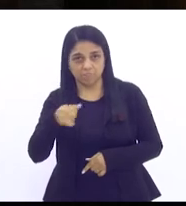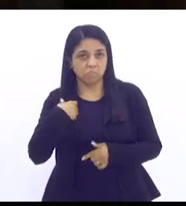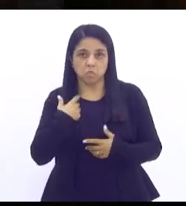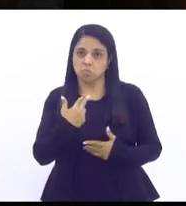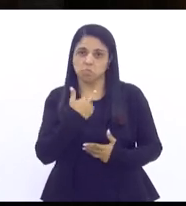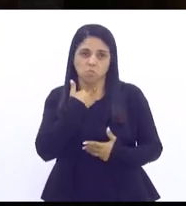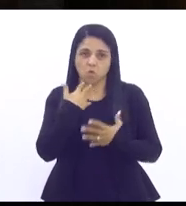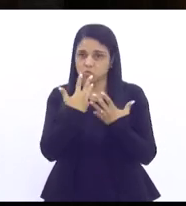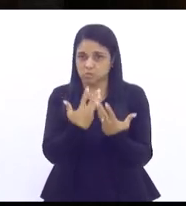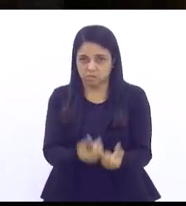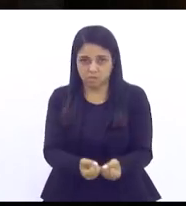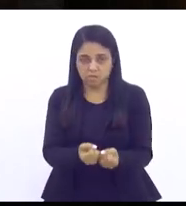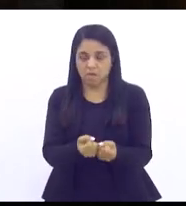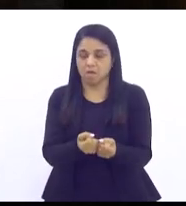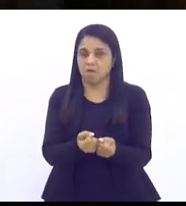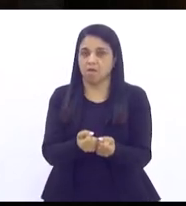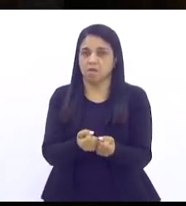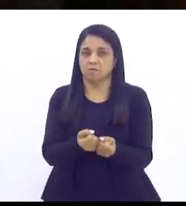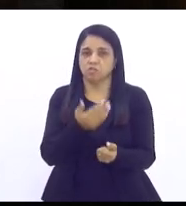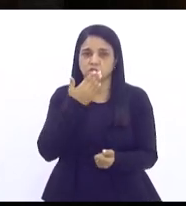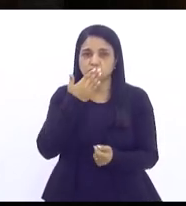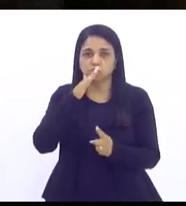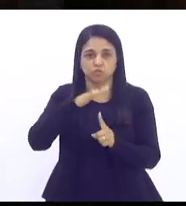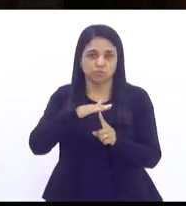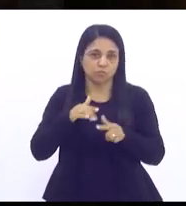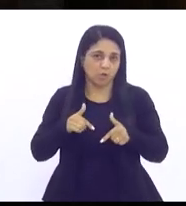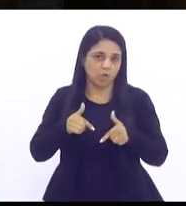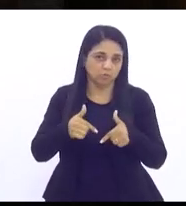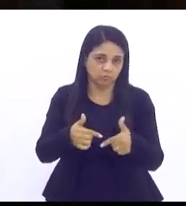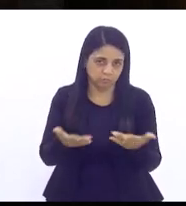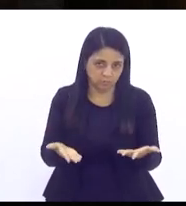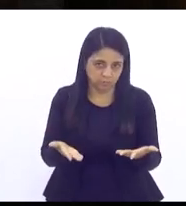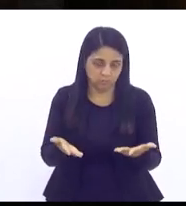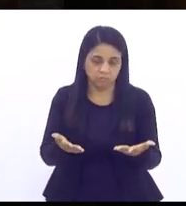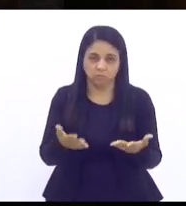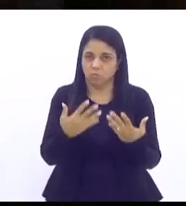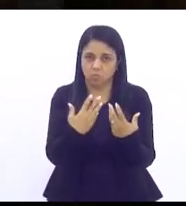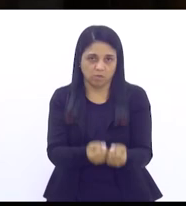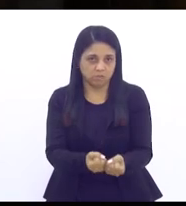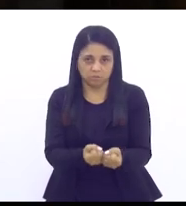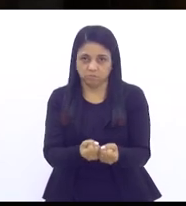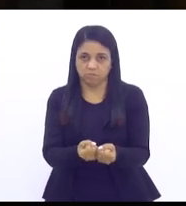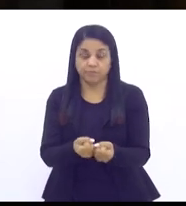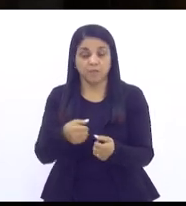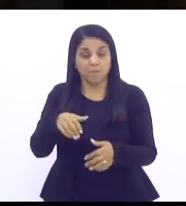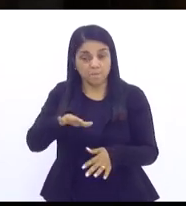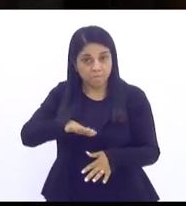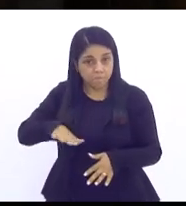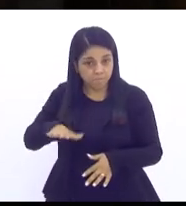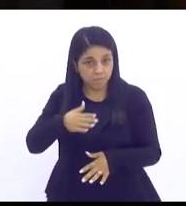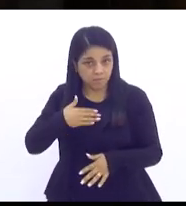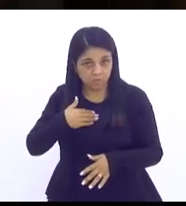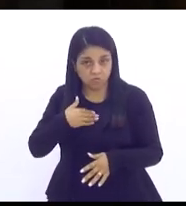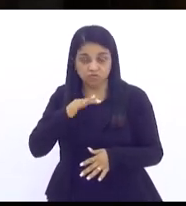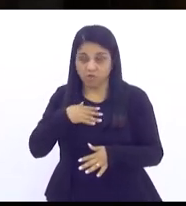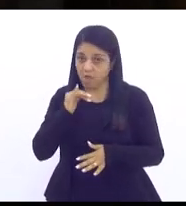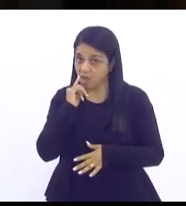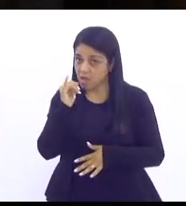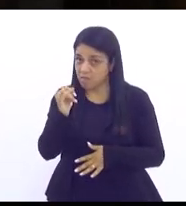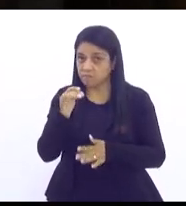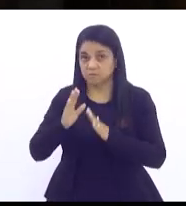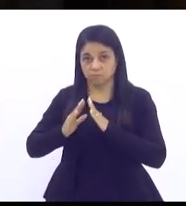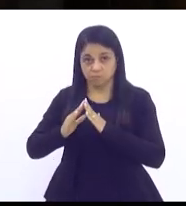esse tipo de atuação. Na verdade, na minha região, já avisei a todos os